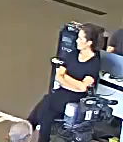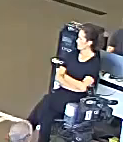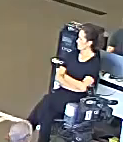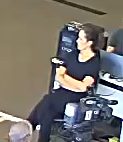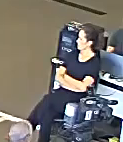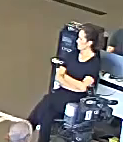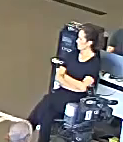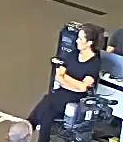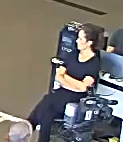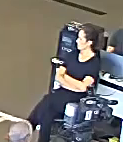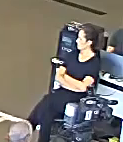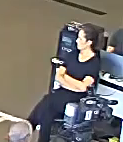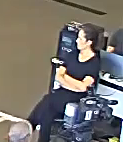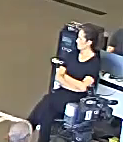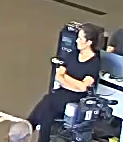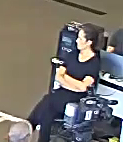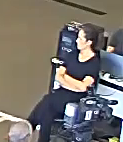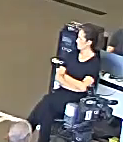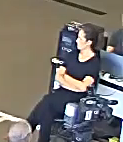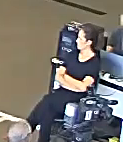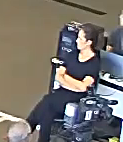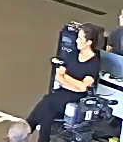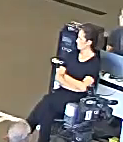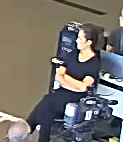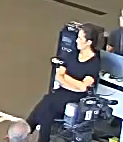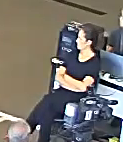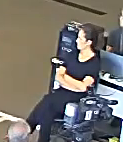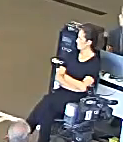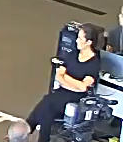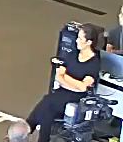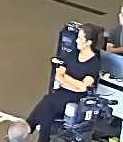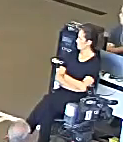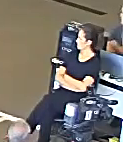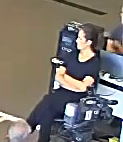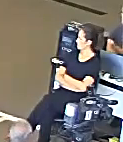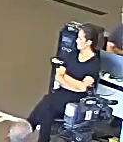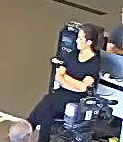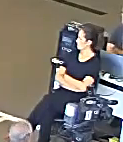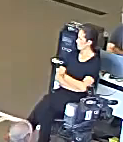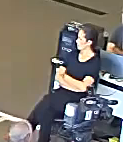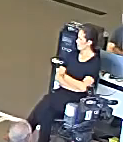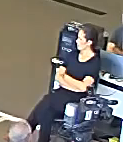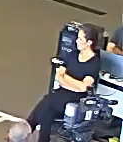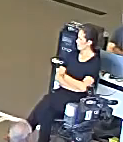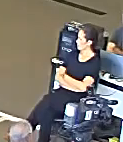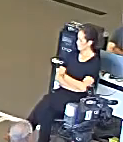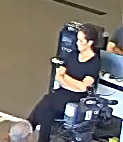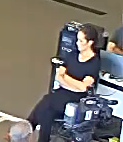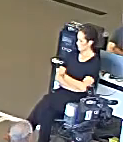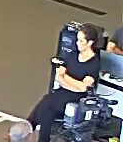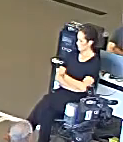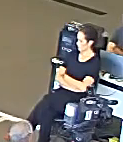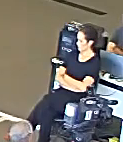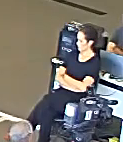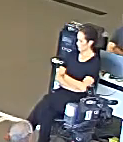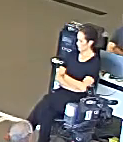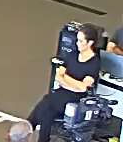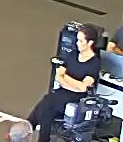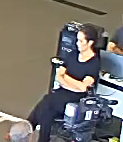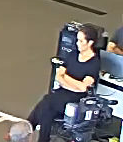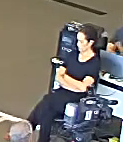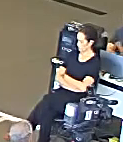colocação desse símbolo de acesso nos ônibus e aí é importante esclarecer que em primeiro